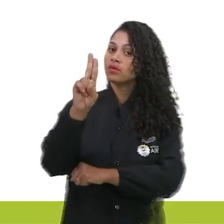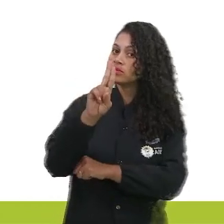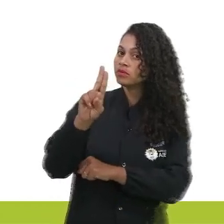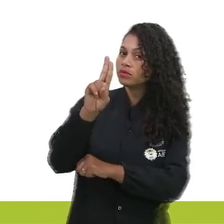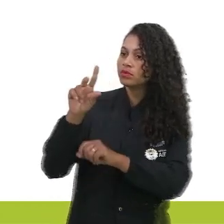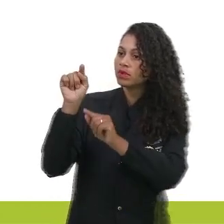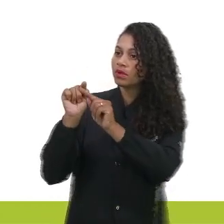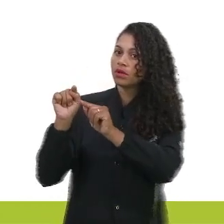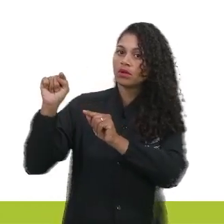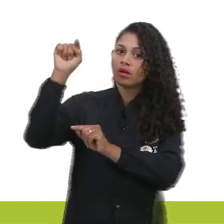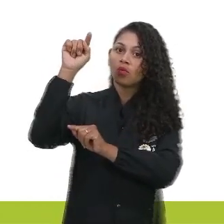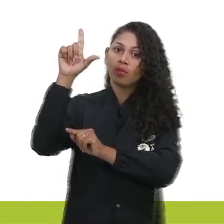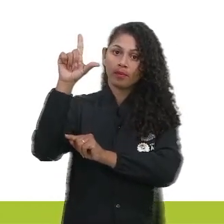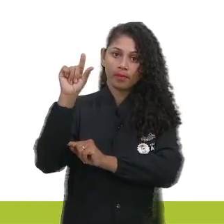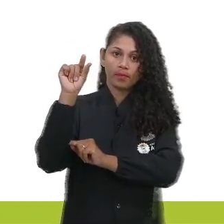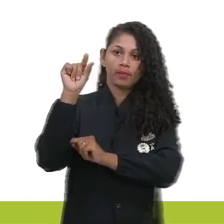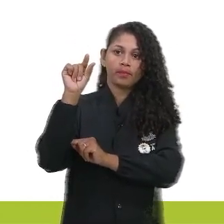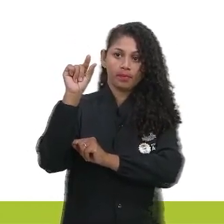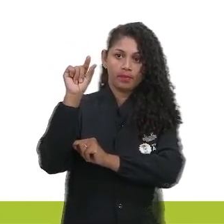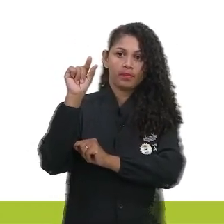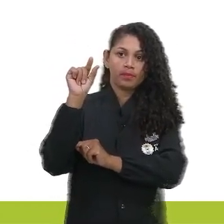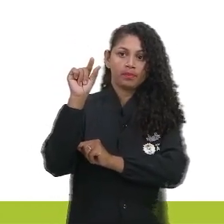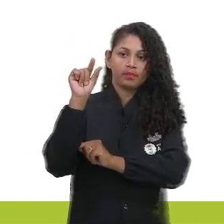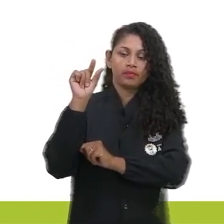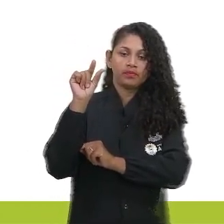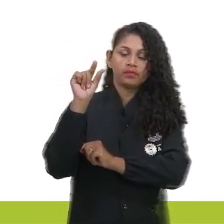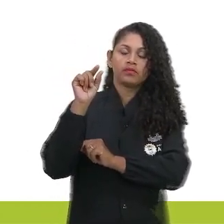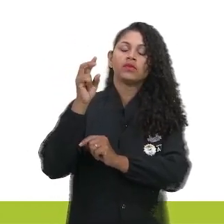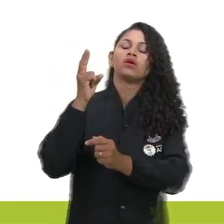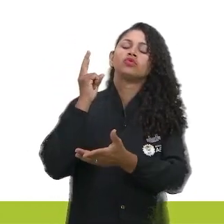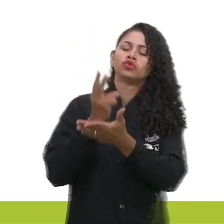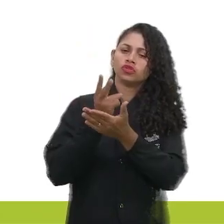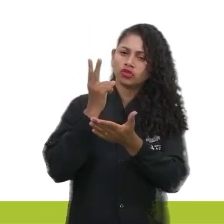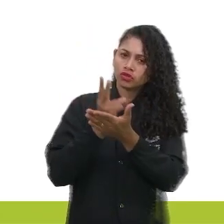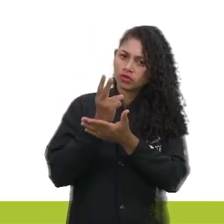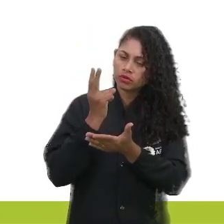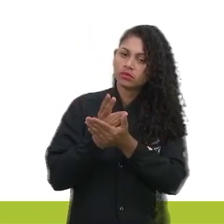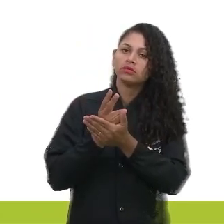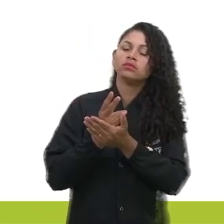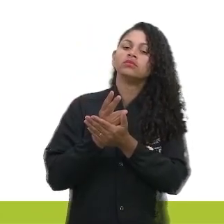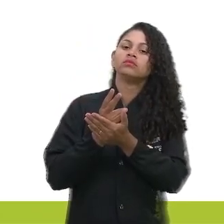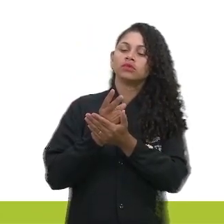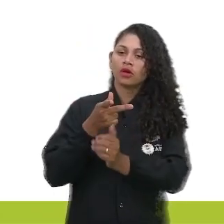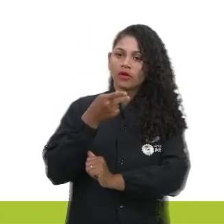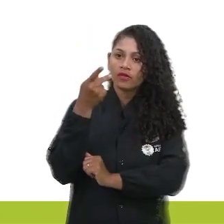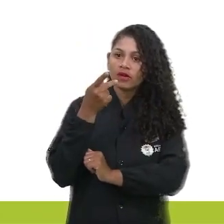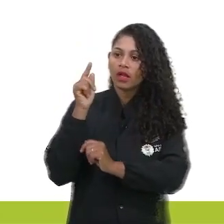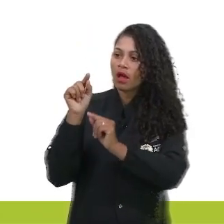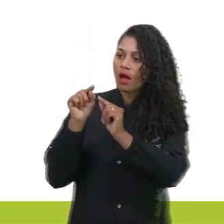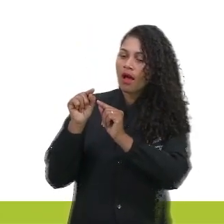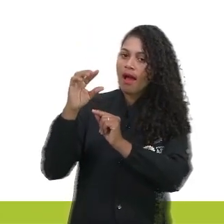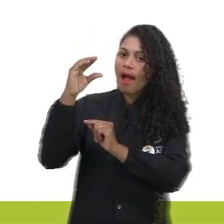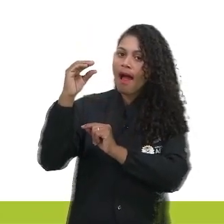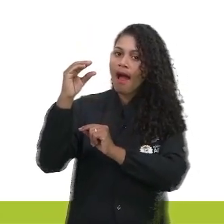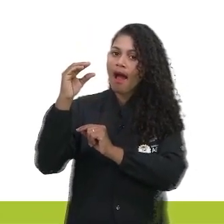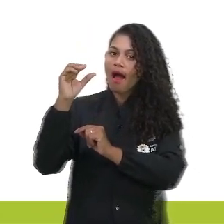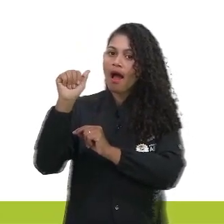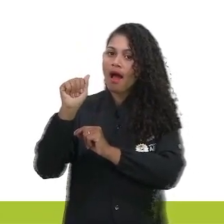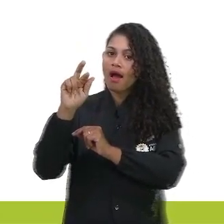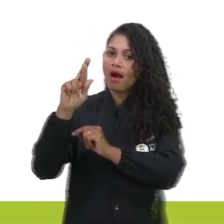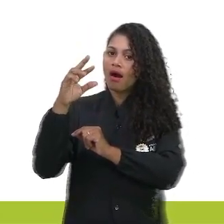parte menor aqui. Então, sempre que eu disser arco de circunferência, eu vou estar considerando, em geral, o caminho menor. Se